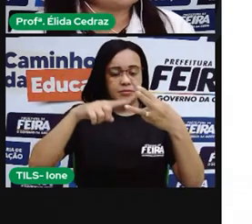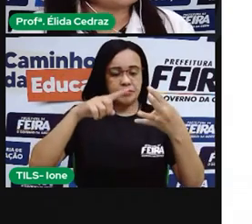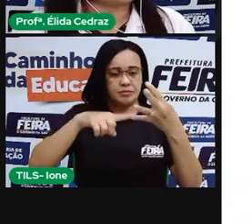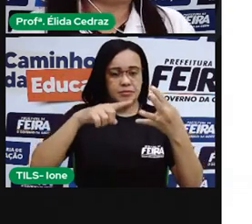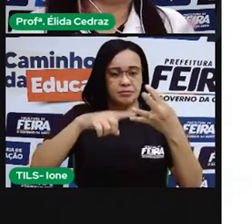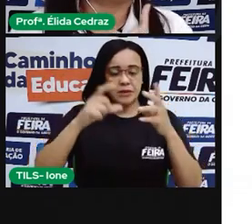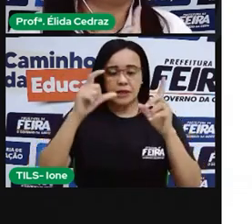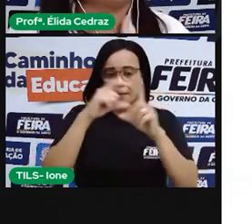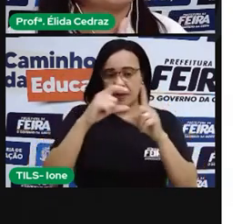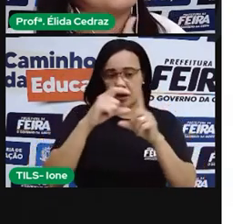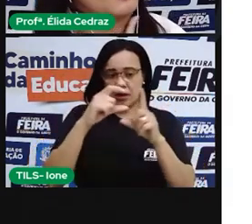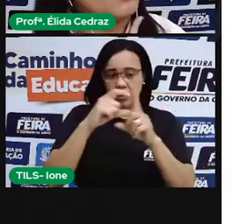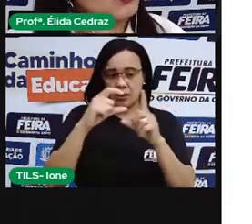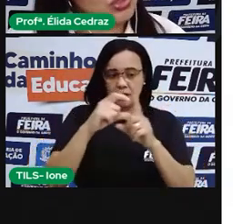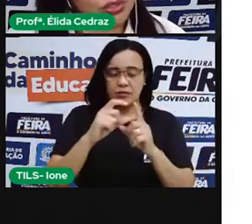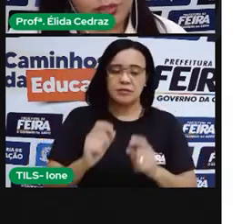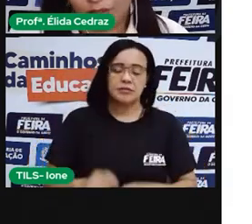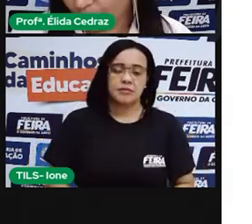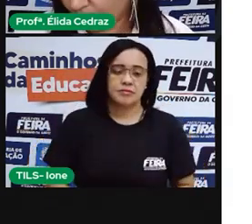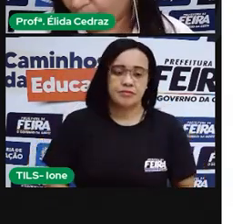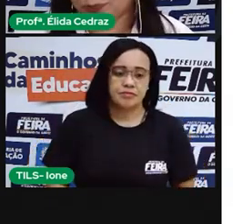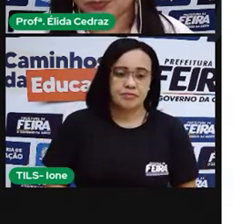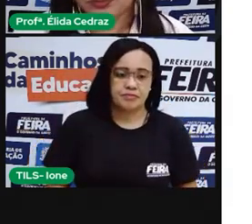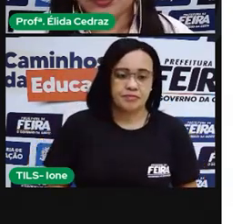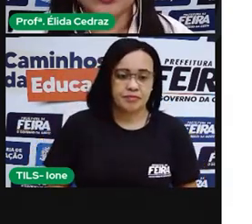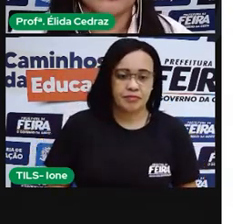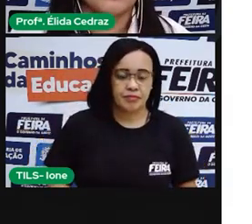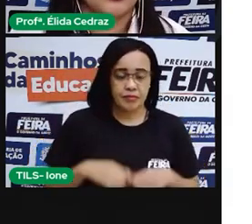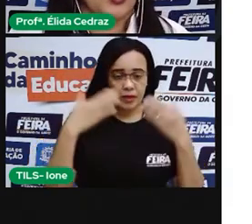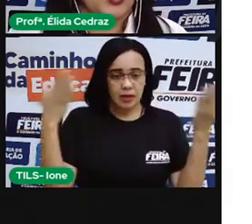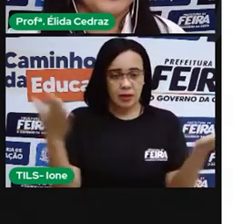E agora nós vamos para um joguinho.